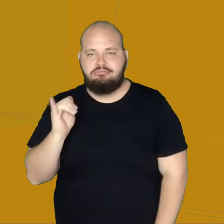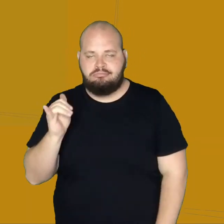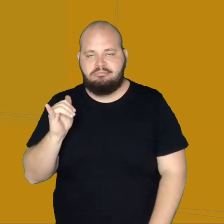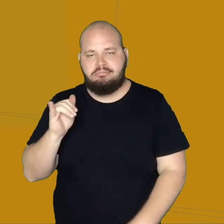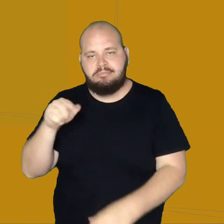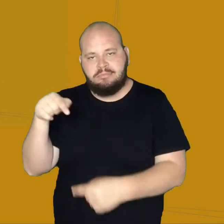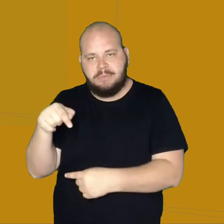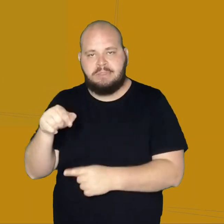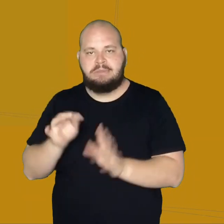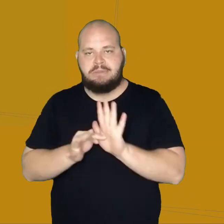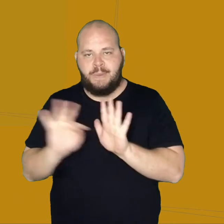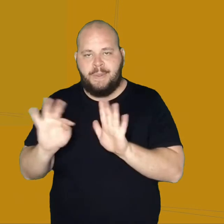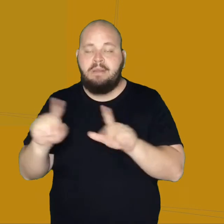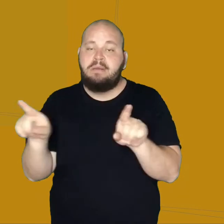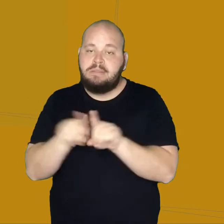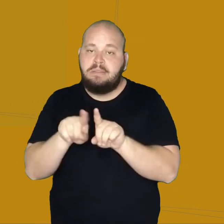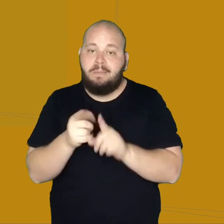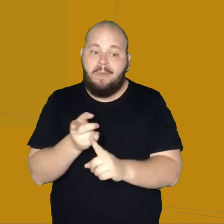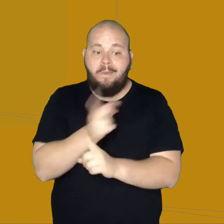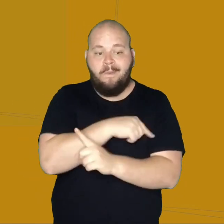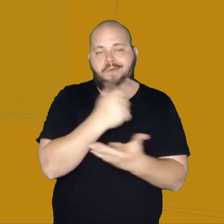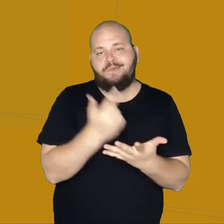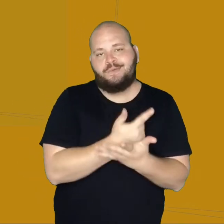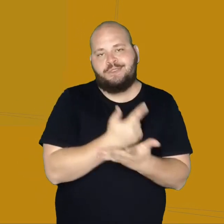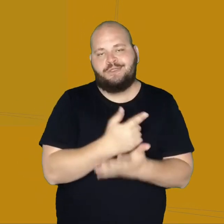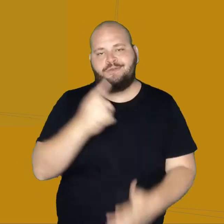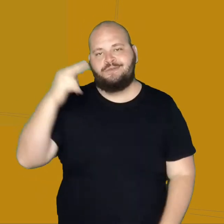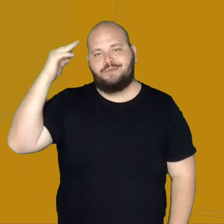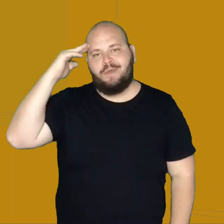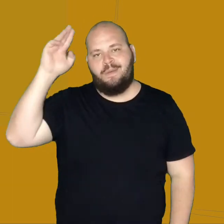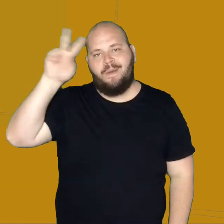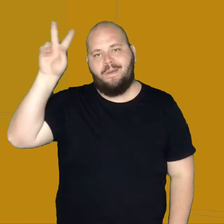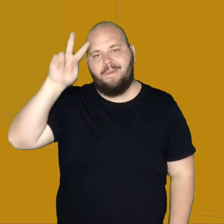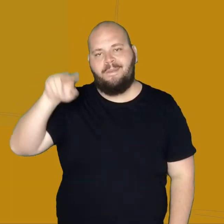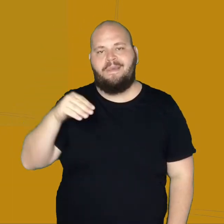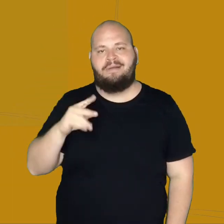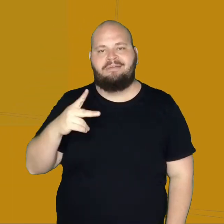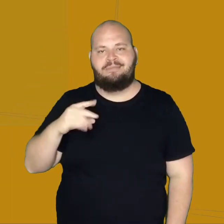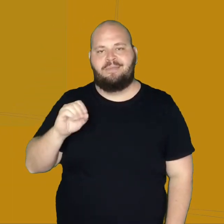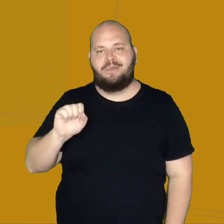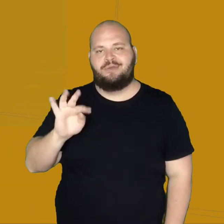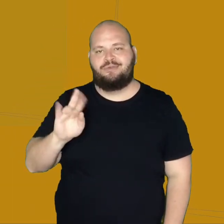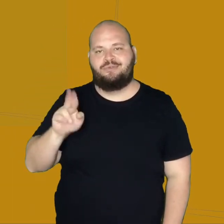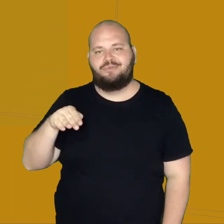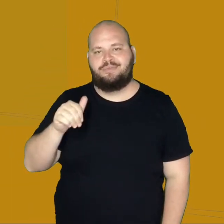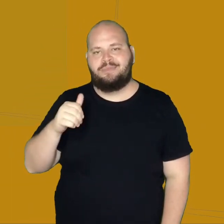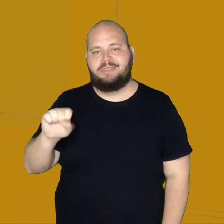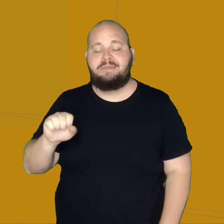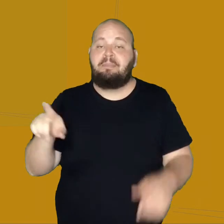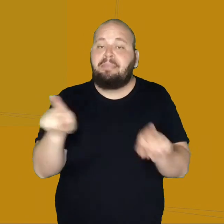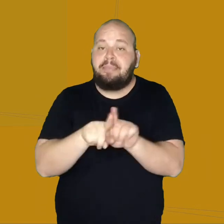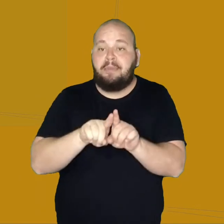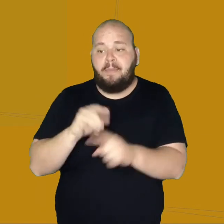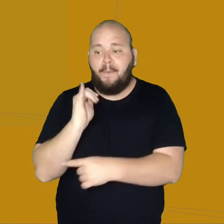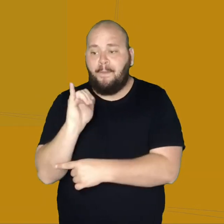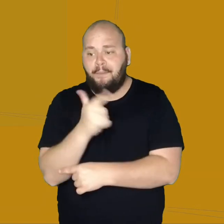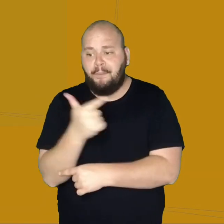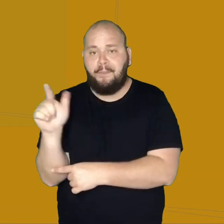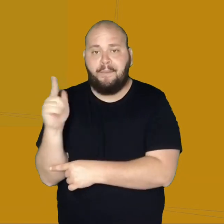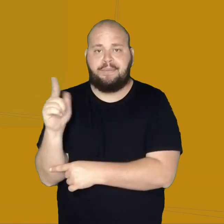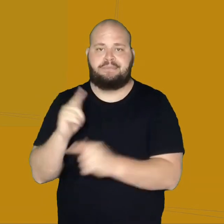querendo dizer que o filho é um idiota. É isso aí. Mas é isso que vai servir para o garoto ter sucesso nessa